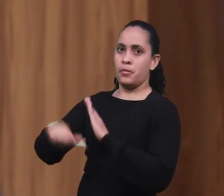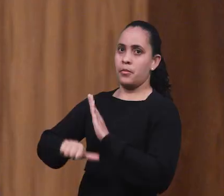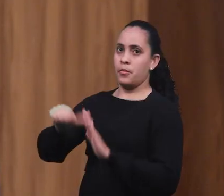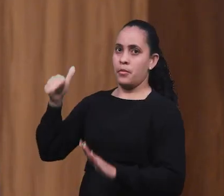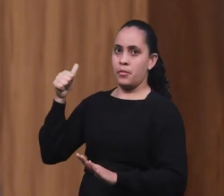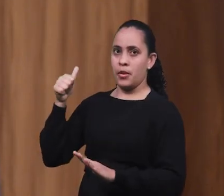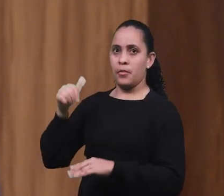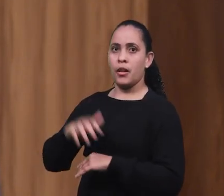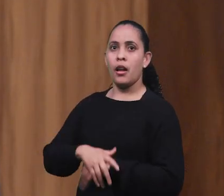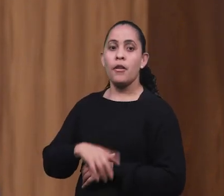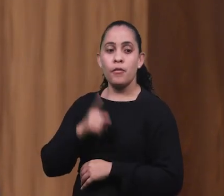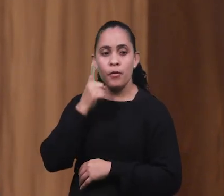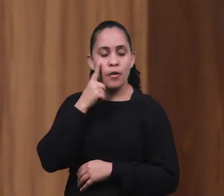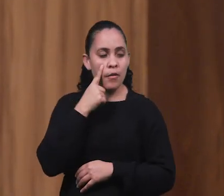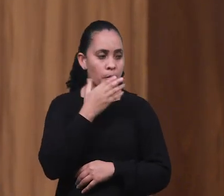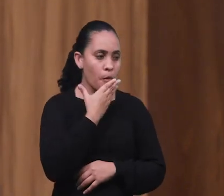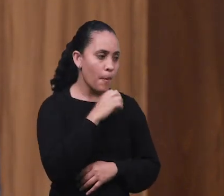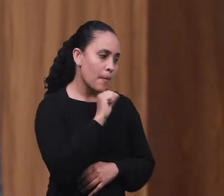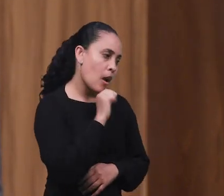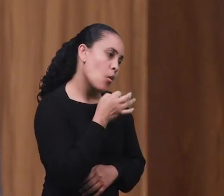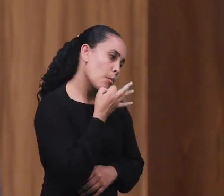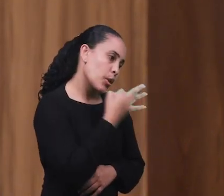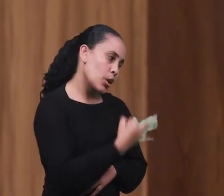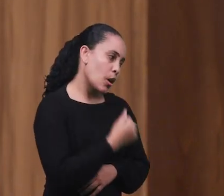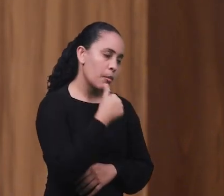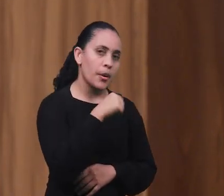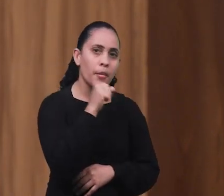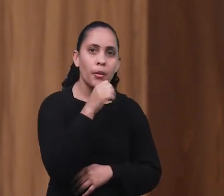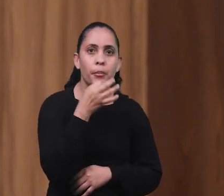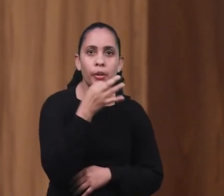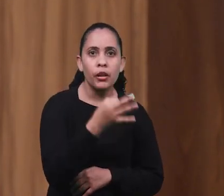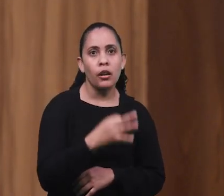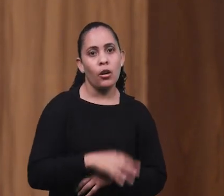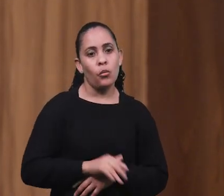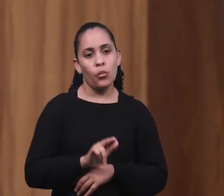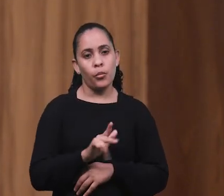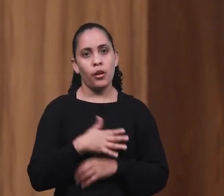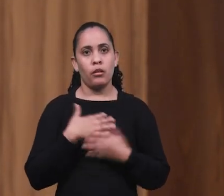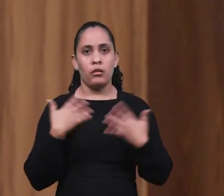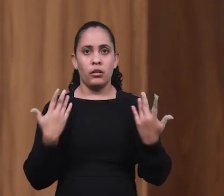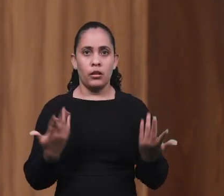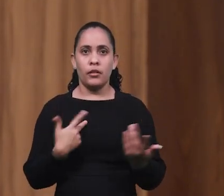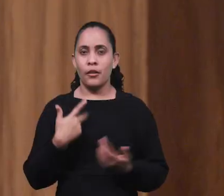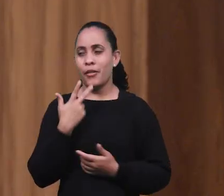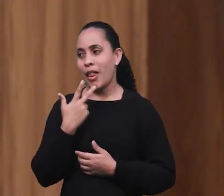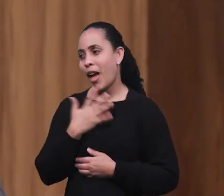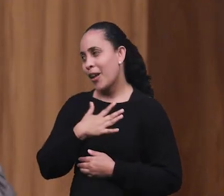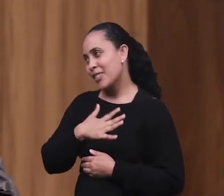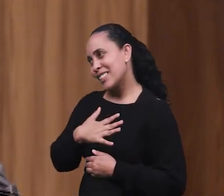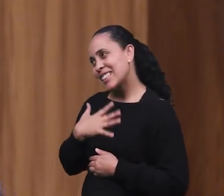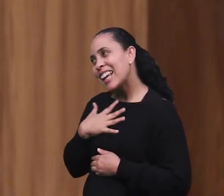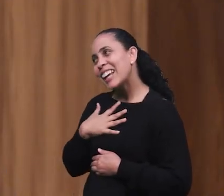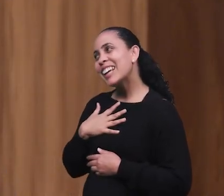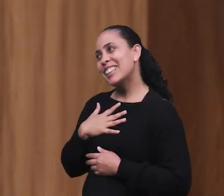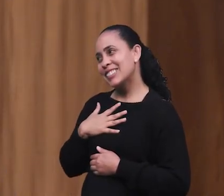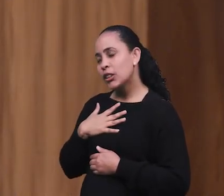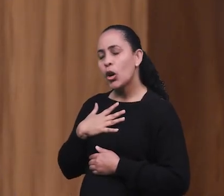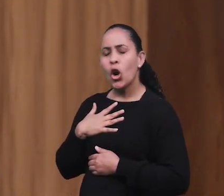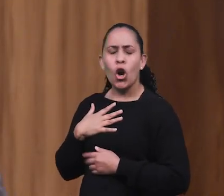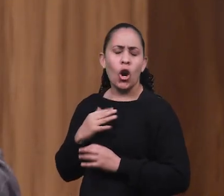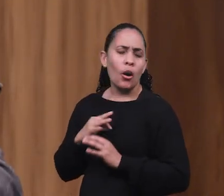naturalmente. Mas, olha, vou ver o que meu pai acha disso, vou ver o que minha mãe acha disso, meu irmão. Geralmente eles vão dizer, olha, eu gostei